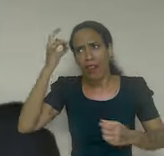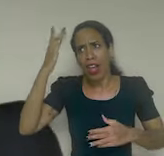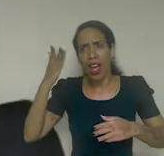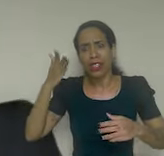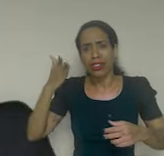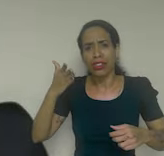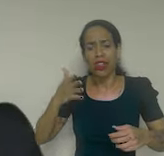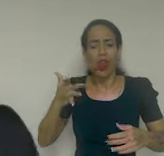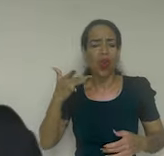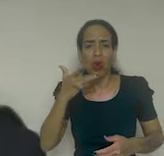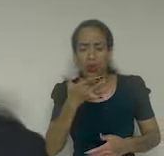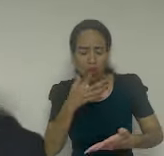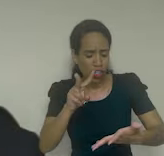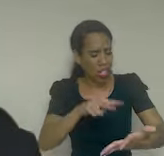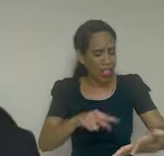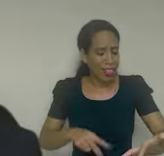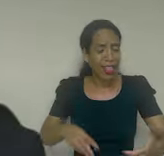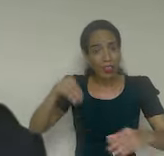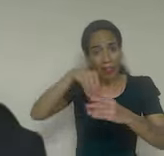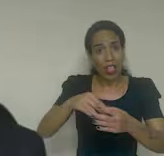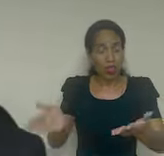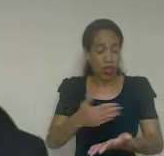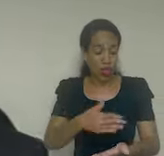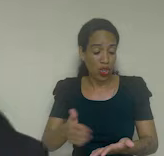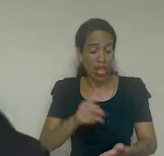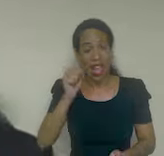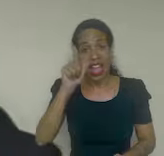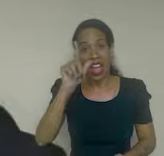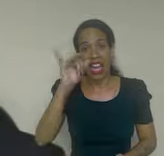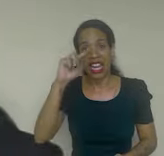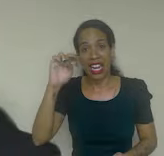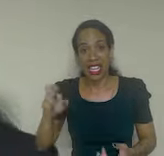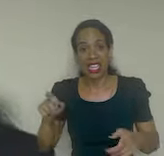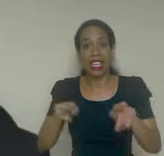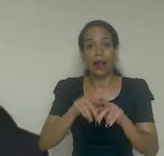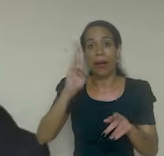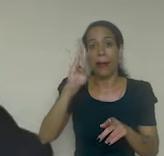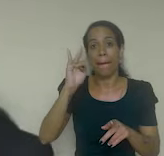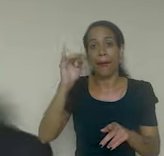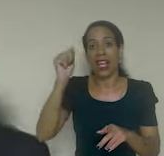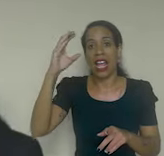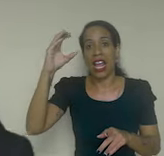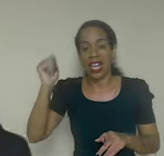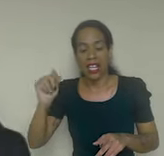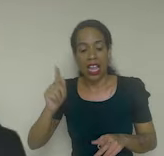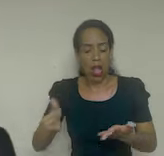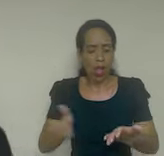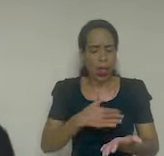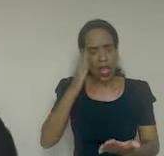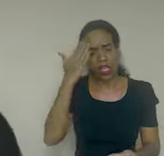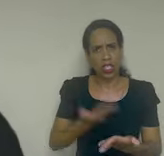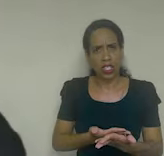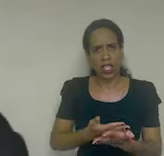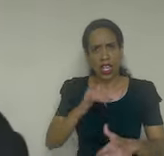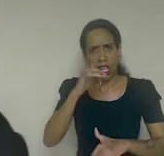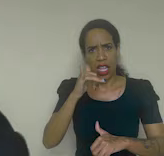bem escrita, muito gostosa de ler, dentro do livro da Aline Leporassi e da Bianca Merola. Né? É um livro que, acredito, também esteja